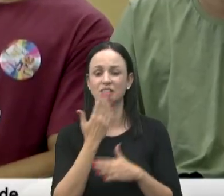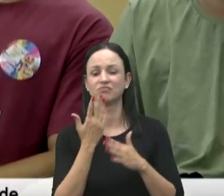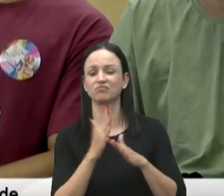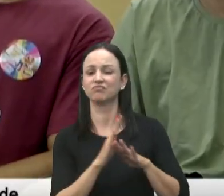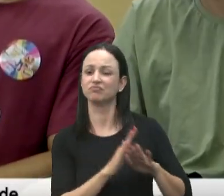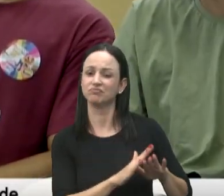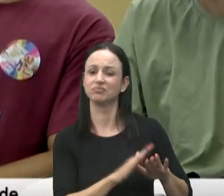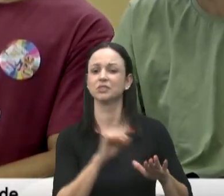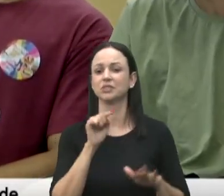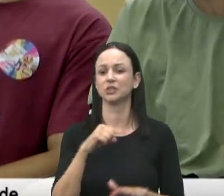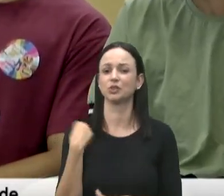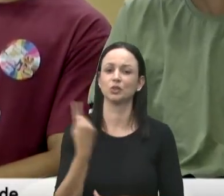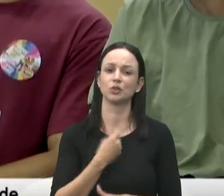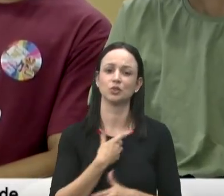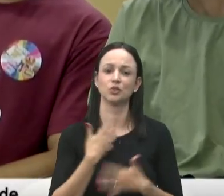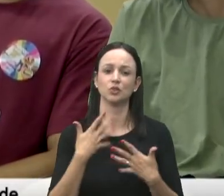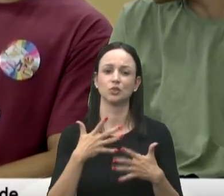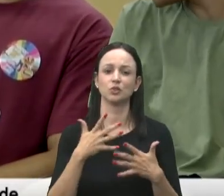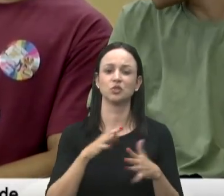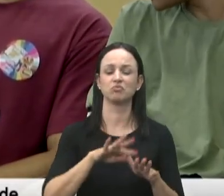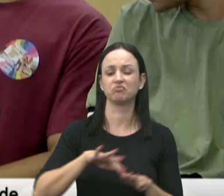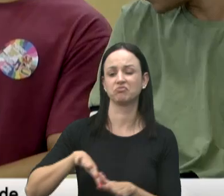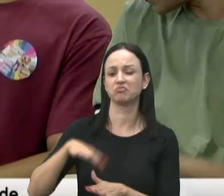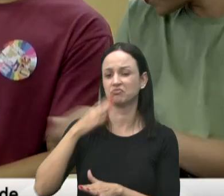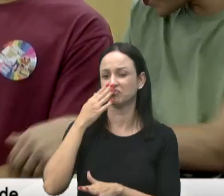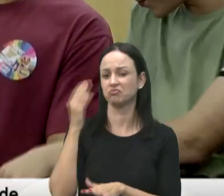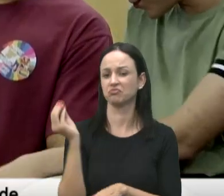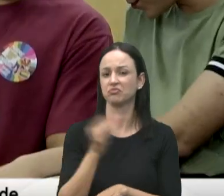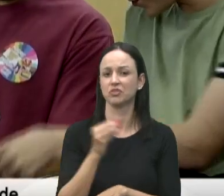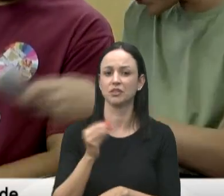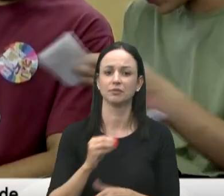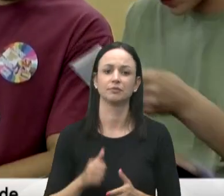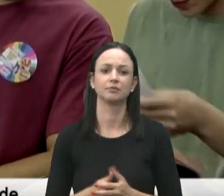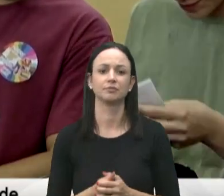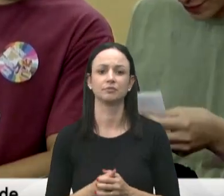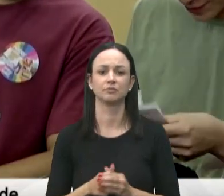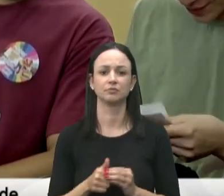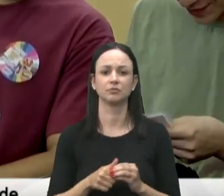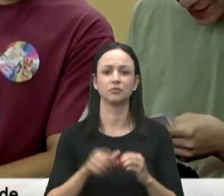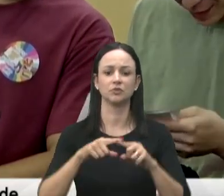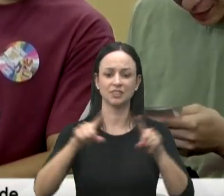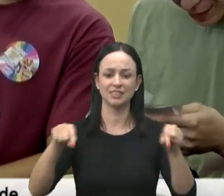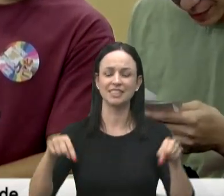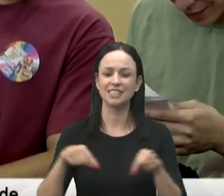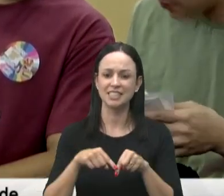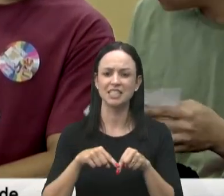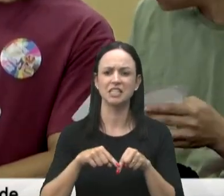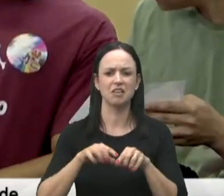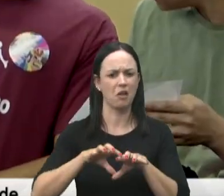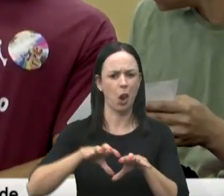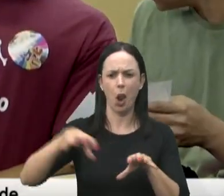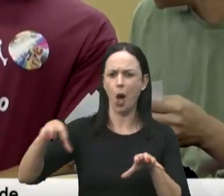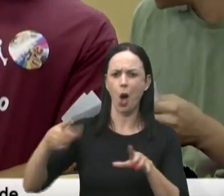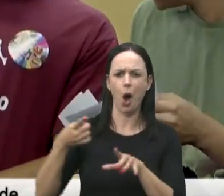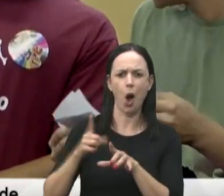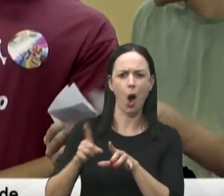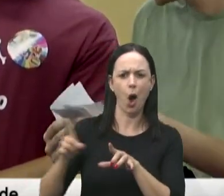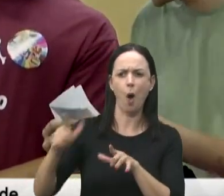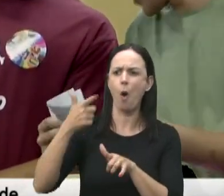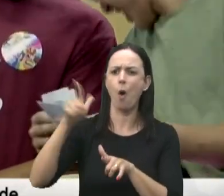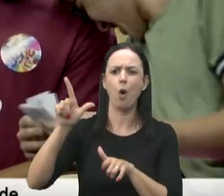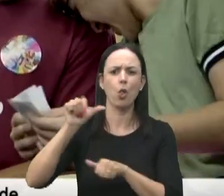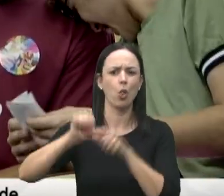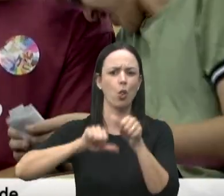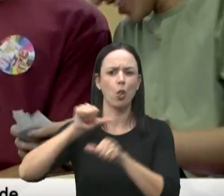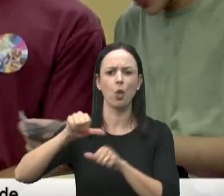invisibilização da gente, querendo jogar para um canto, para escanteio, e colocaram num recinto, num lugar bem periférico, longe do